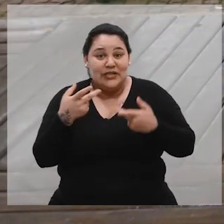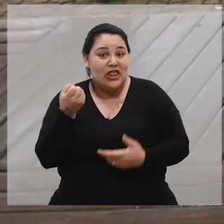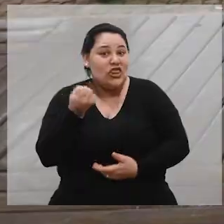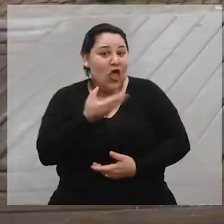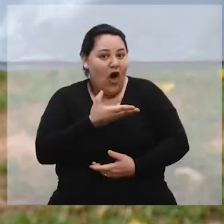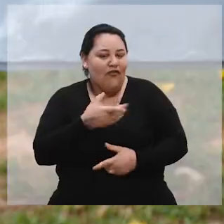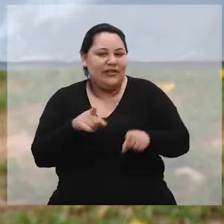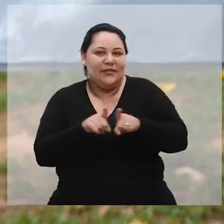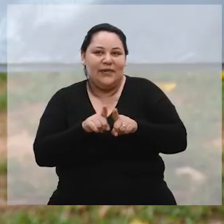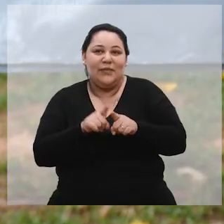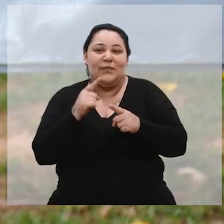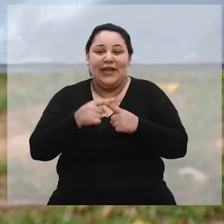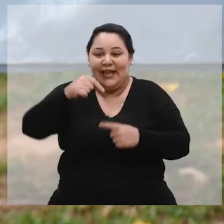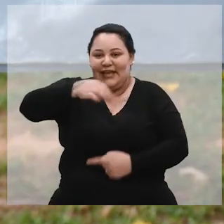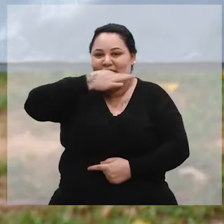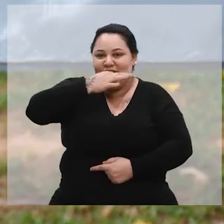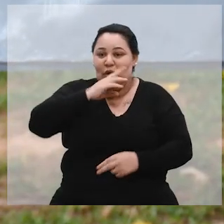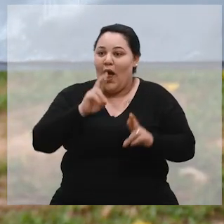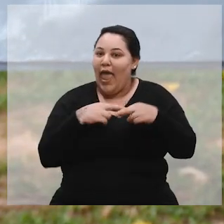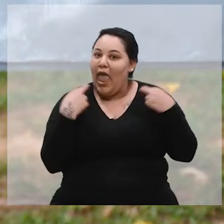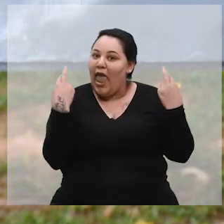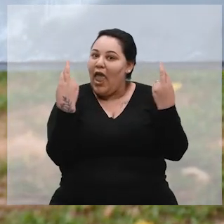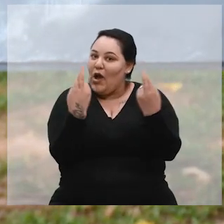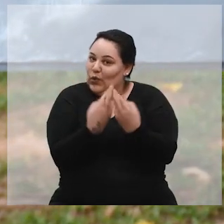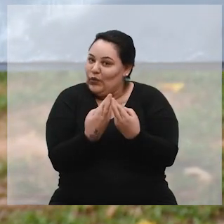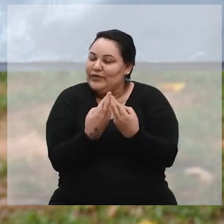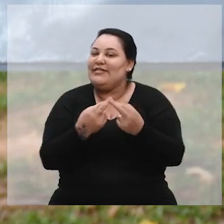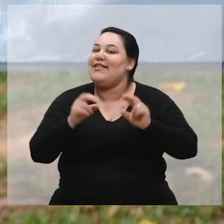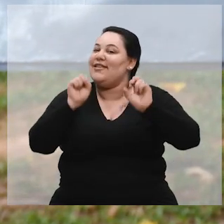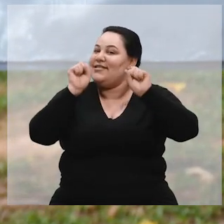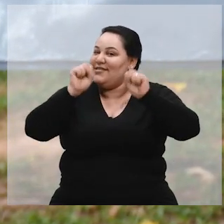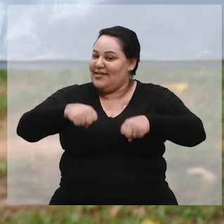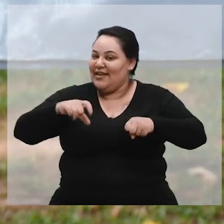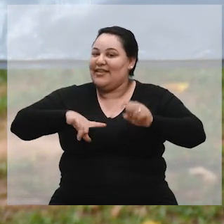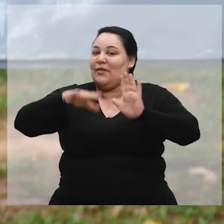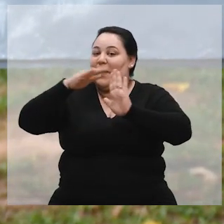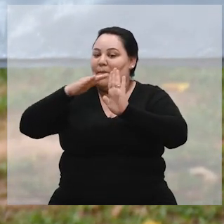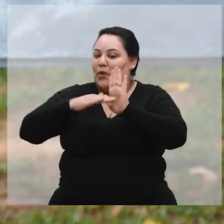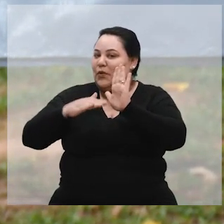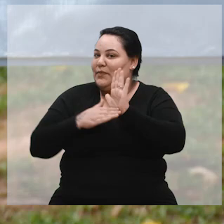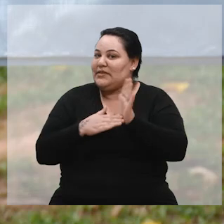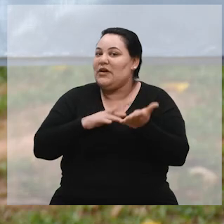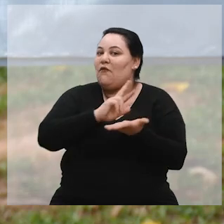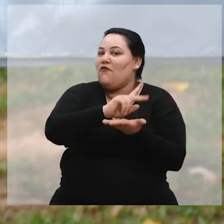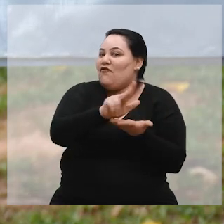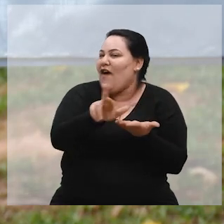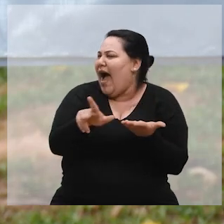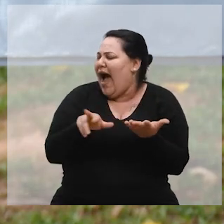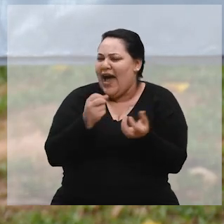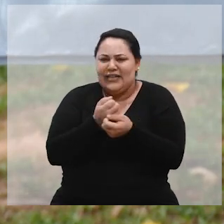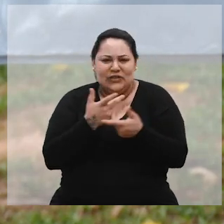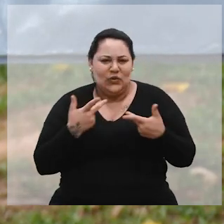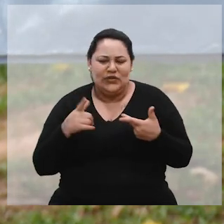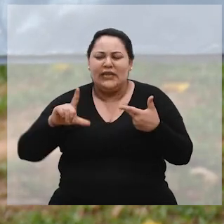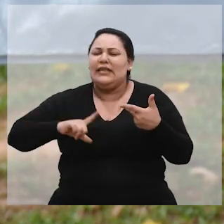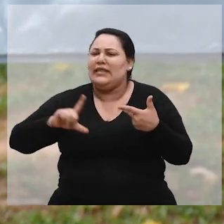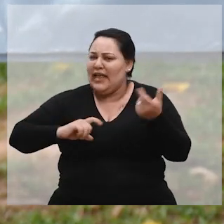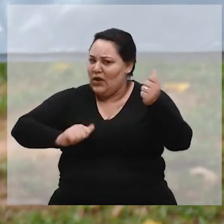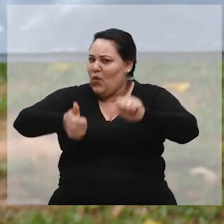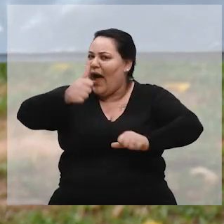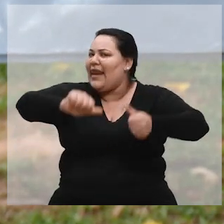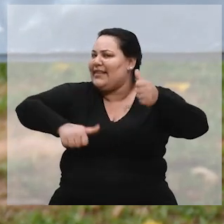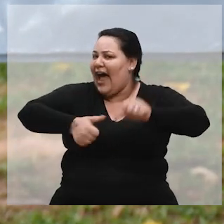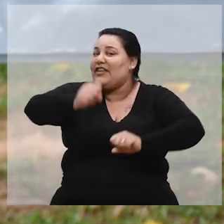Feira do Livro de Caxias do Sul reúne realmente uma programação diversificada, uma programação